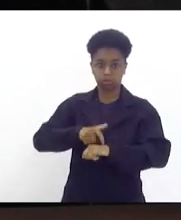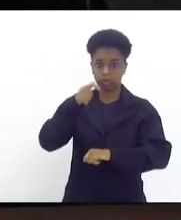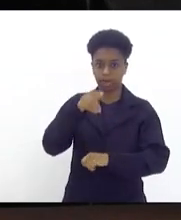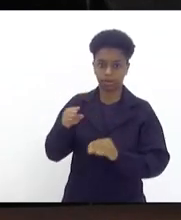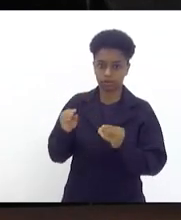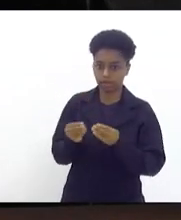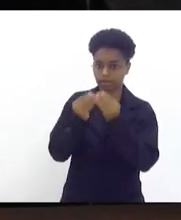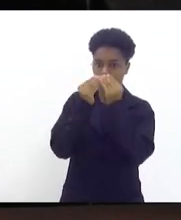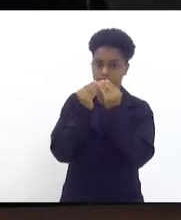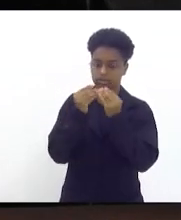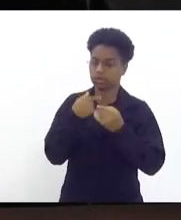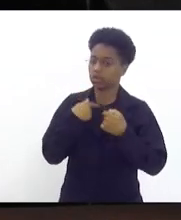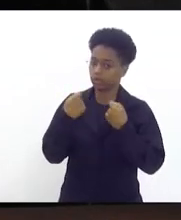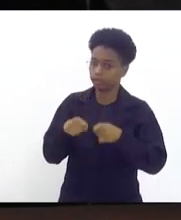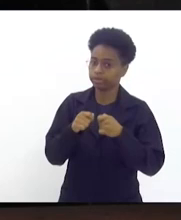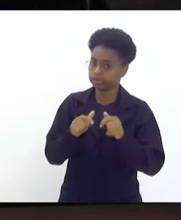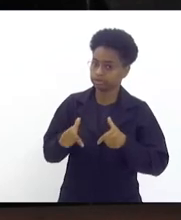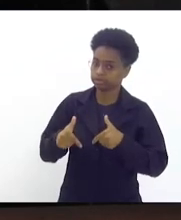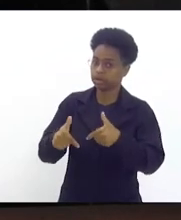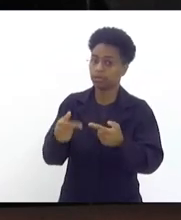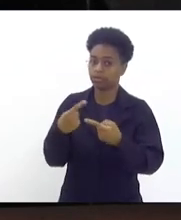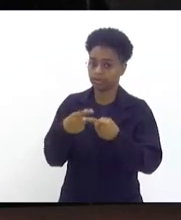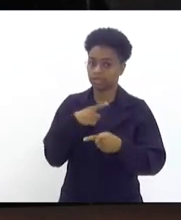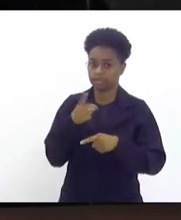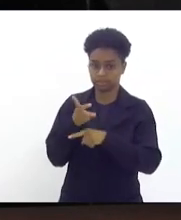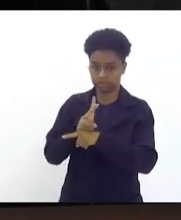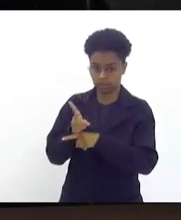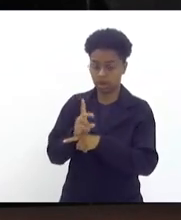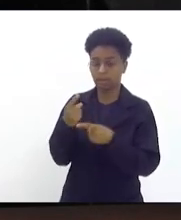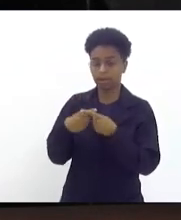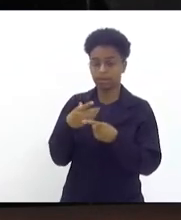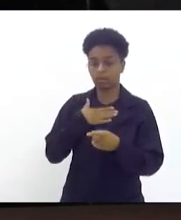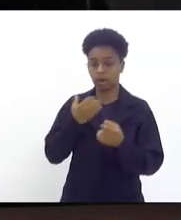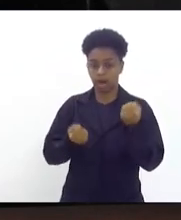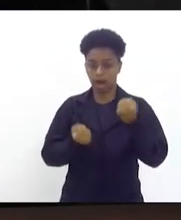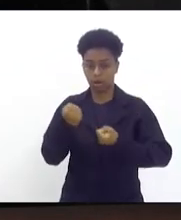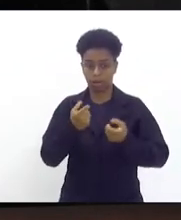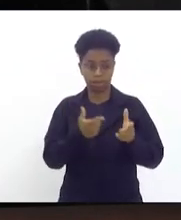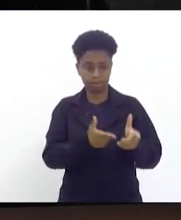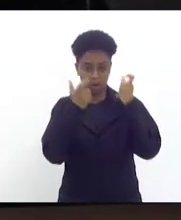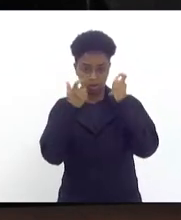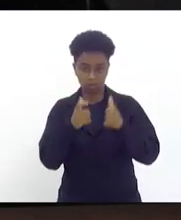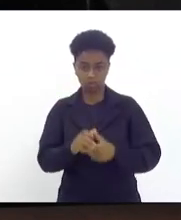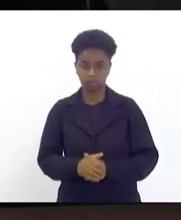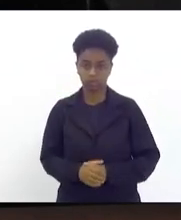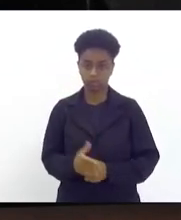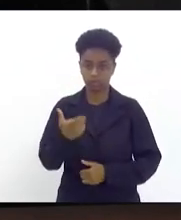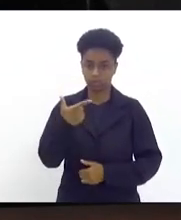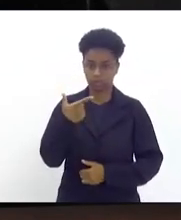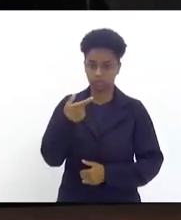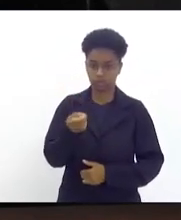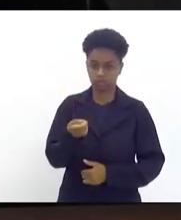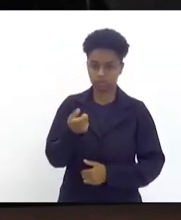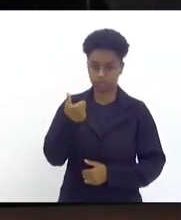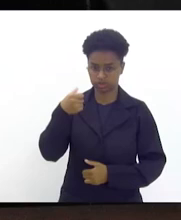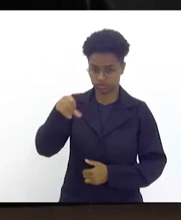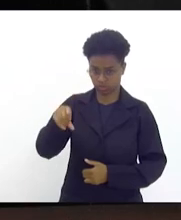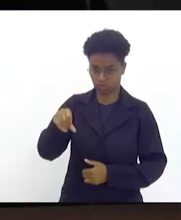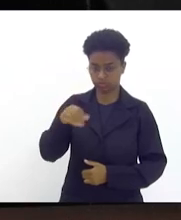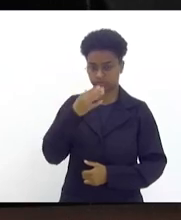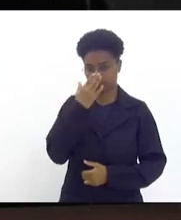que fazer uma intervenção porque ando com segurança Porque meu carro foi alvejado né e em 2019